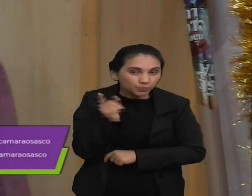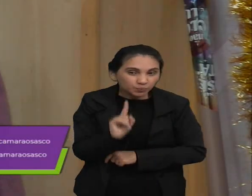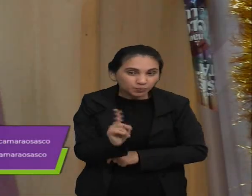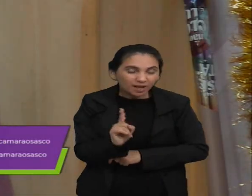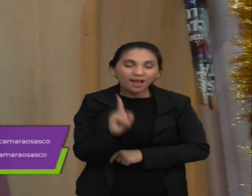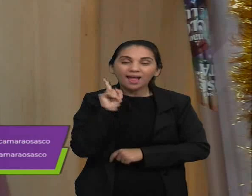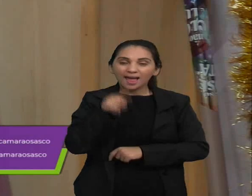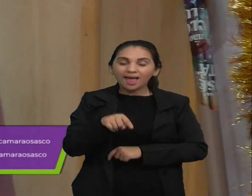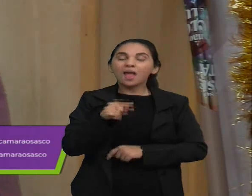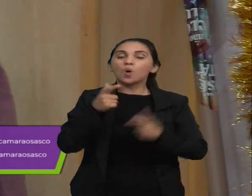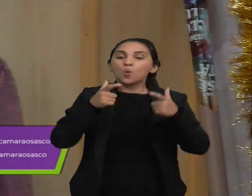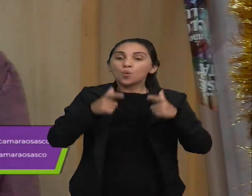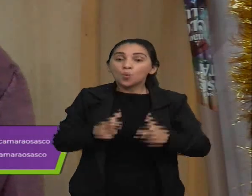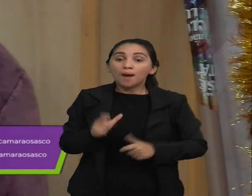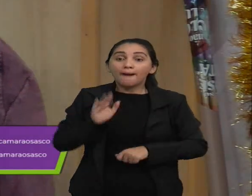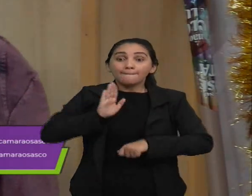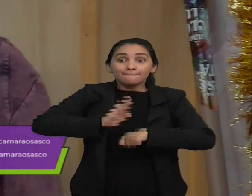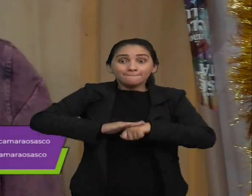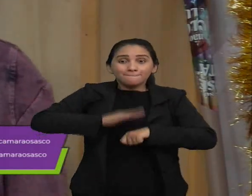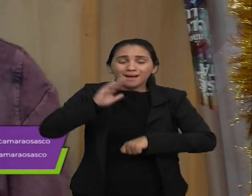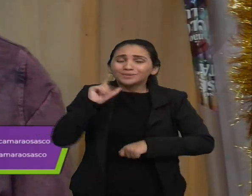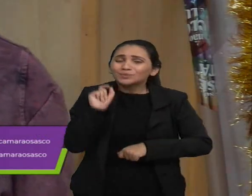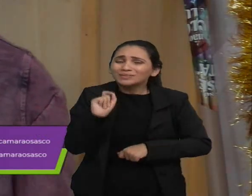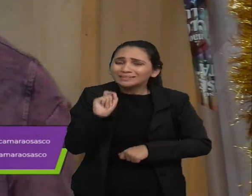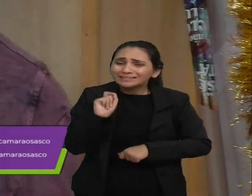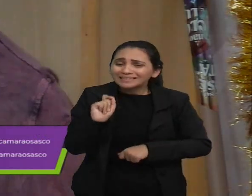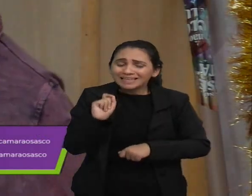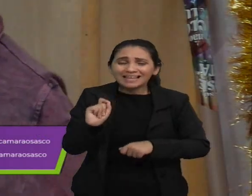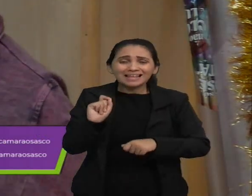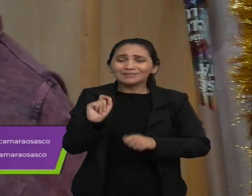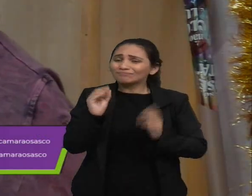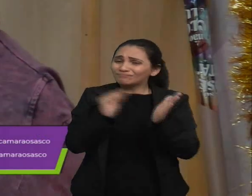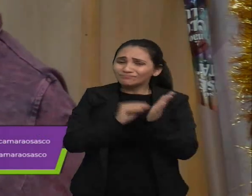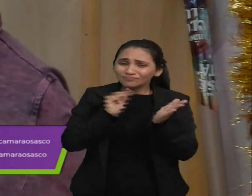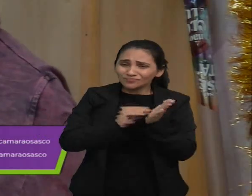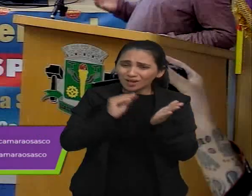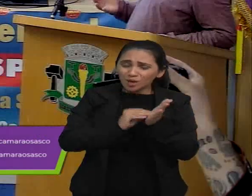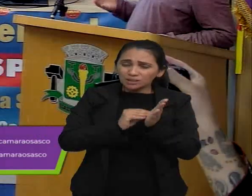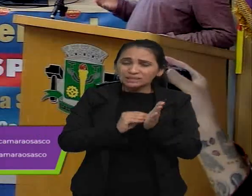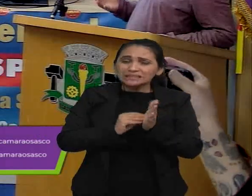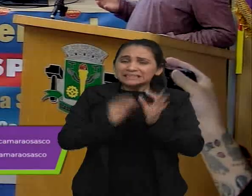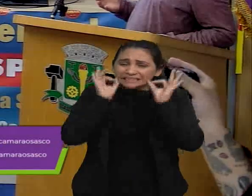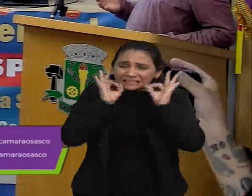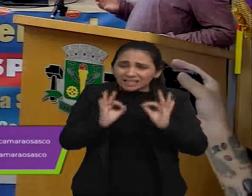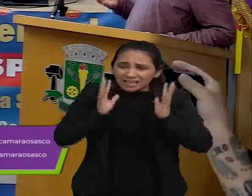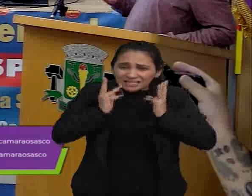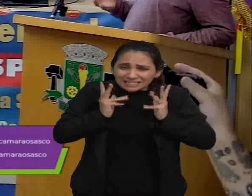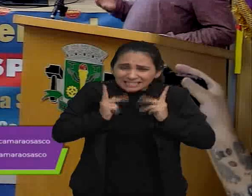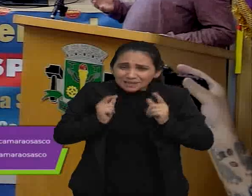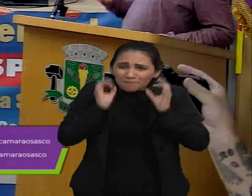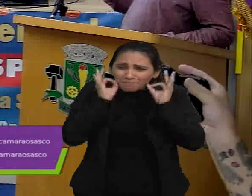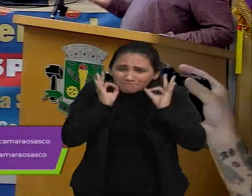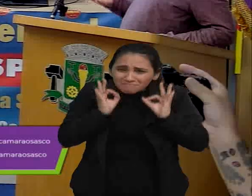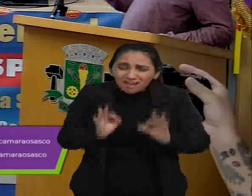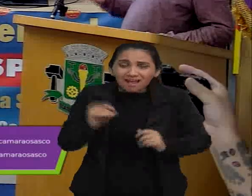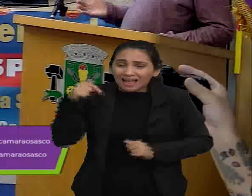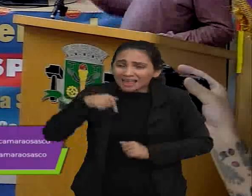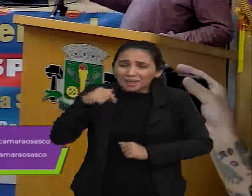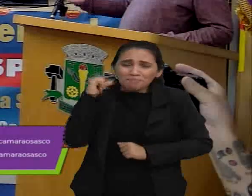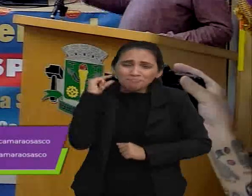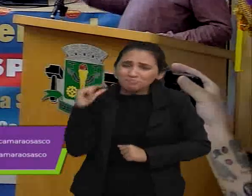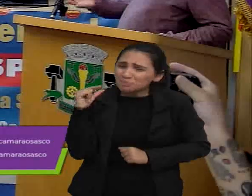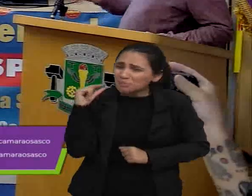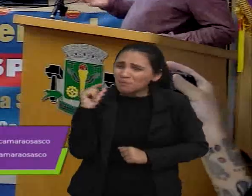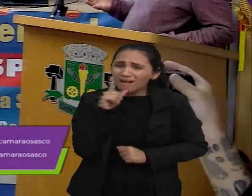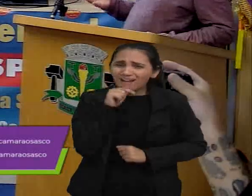é a região de maior escassez hídrica per capita do país. Aqui tem menos água